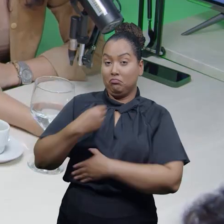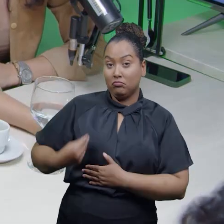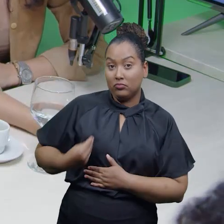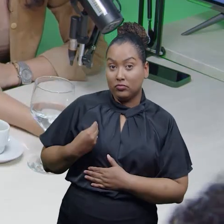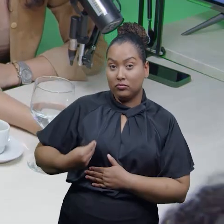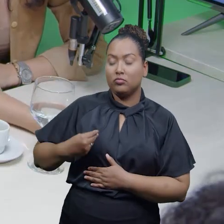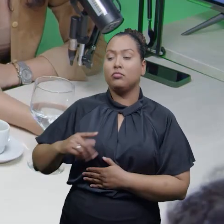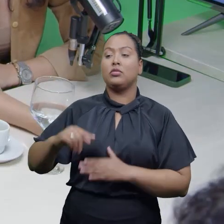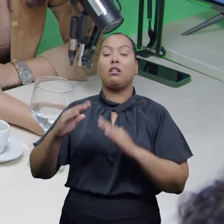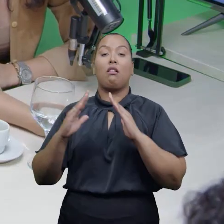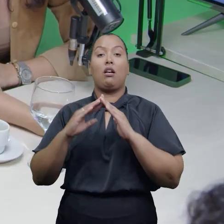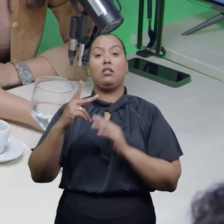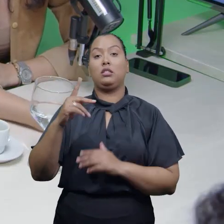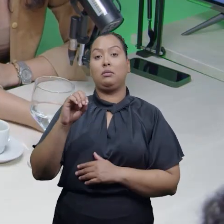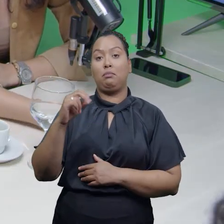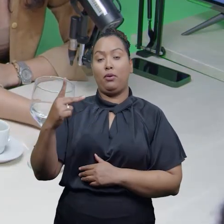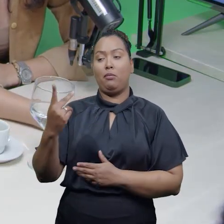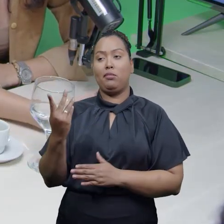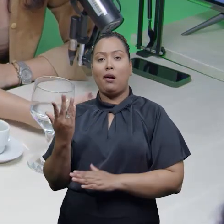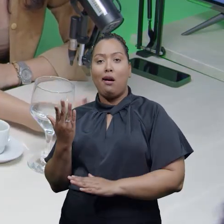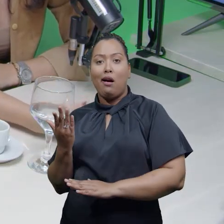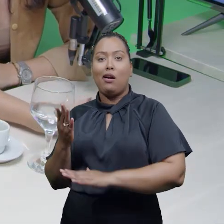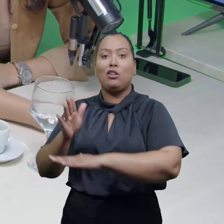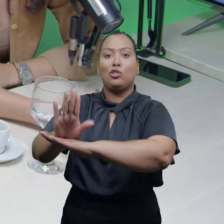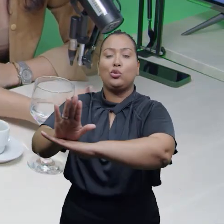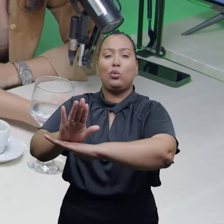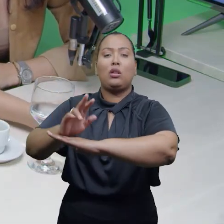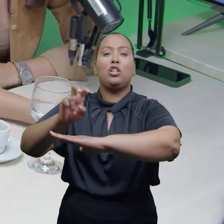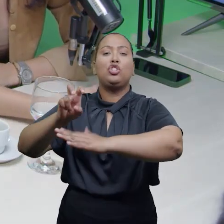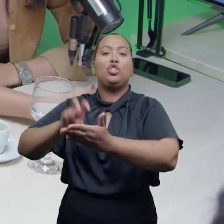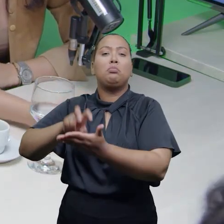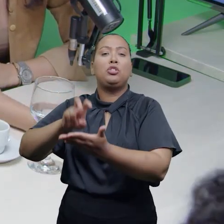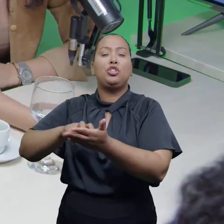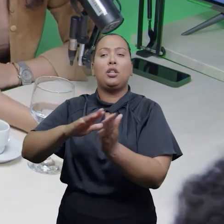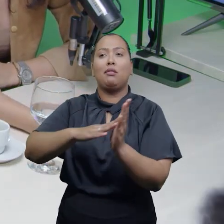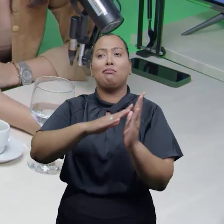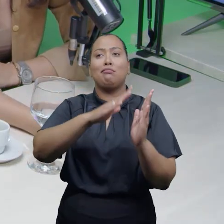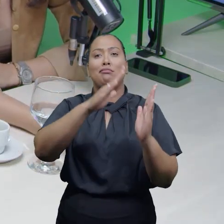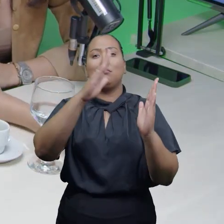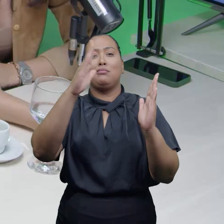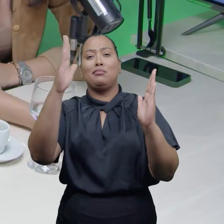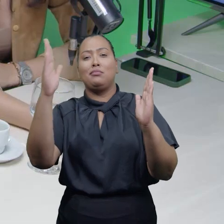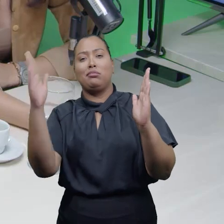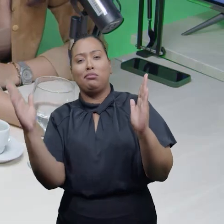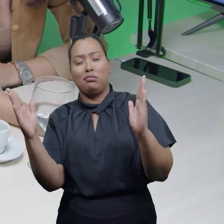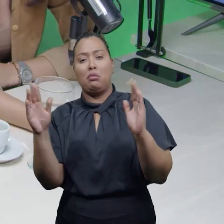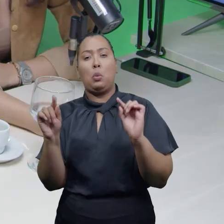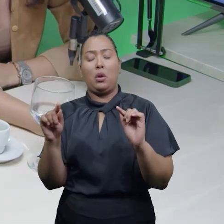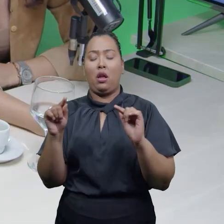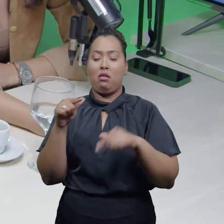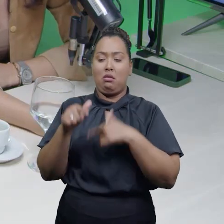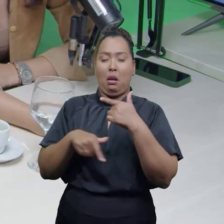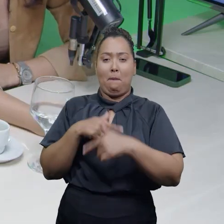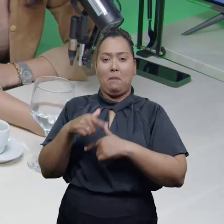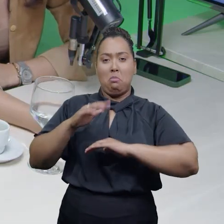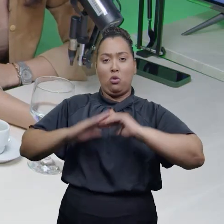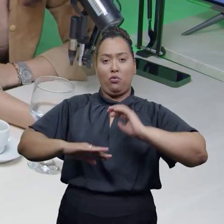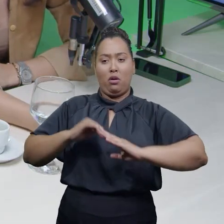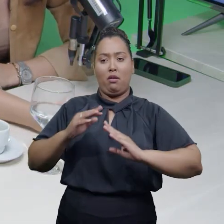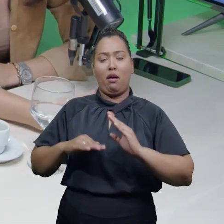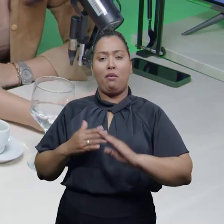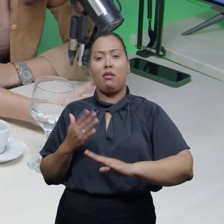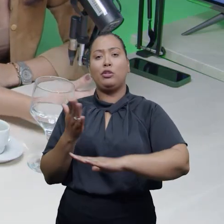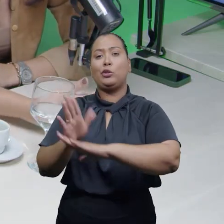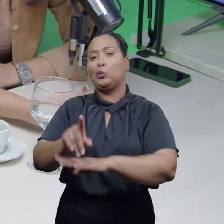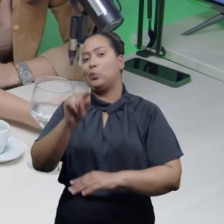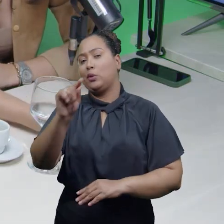está em situação de rua vai ter um apoio ali durante o período do dia, né? Então é um local onde vão ser prestados serviços,